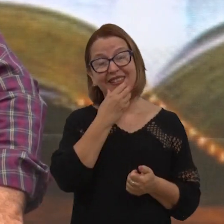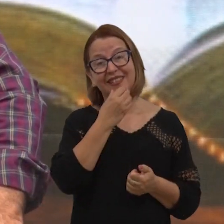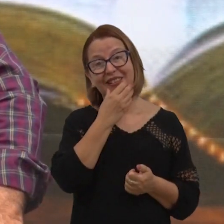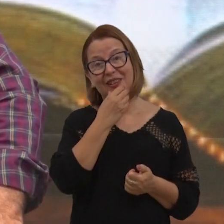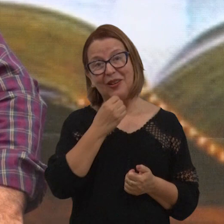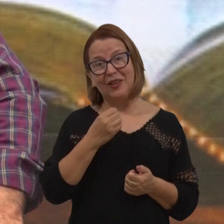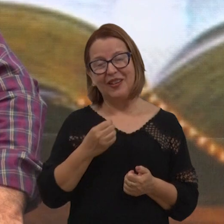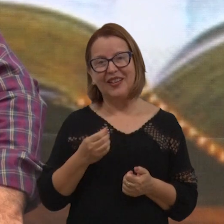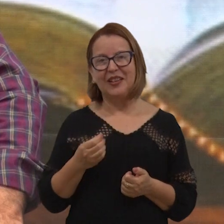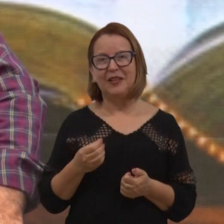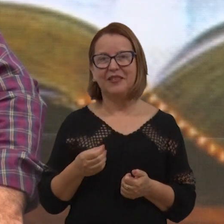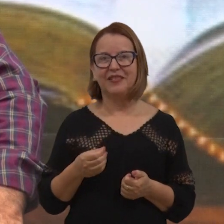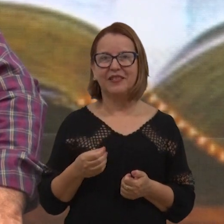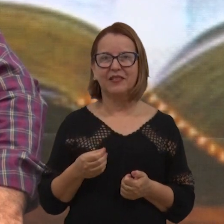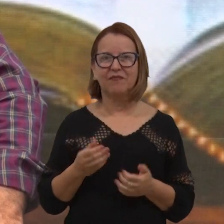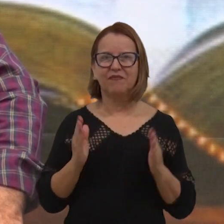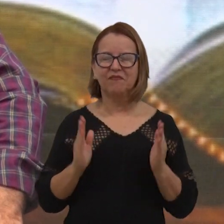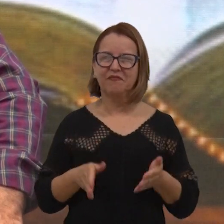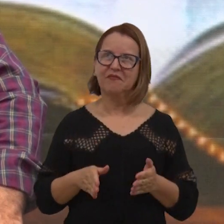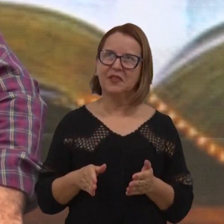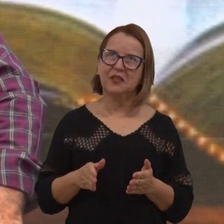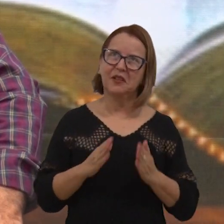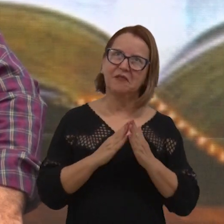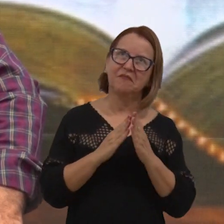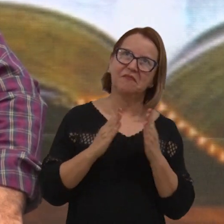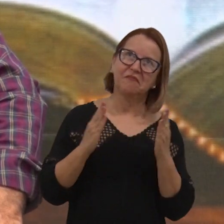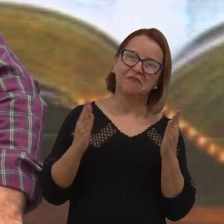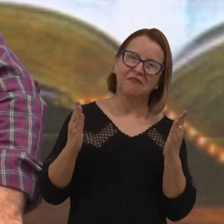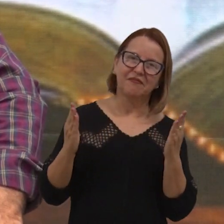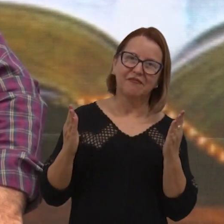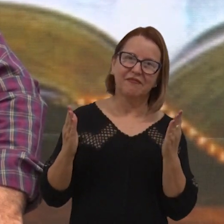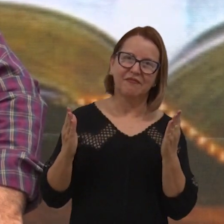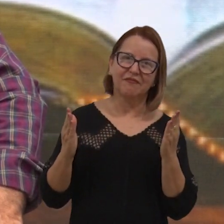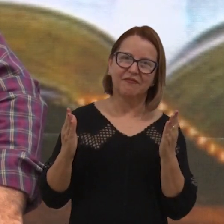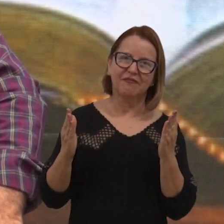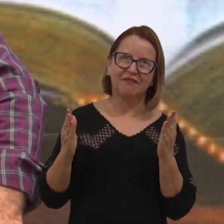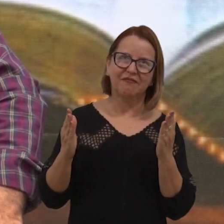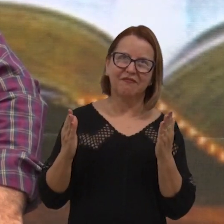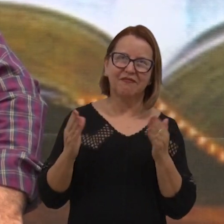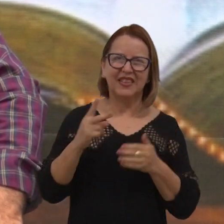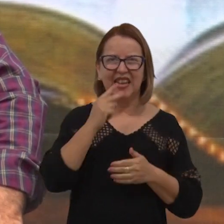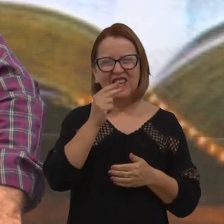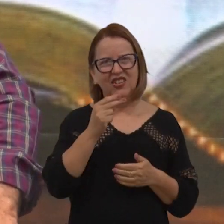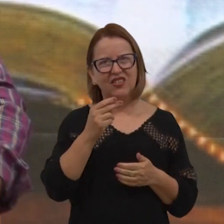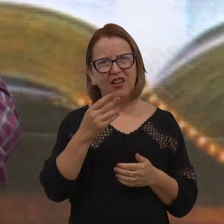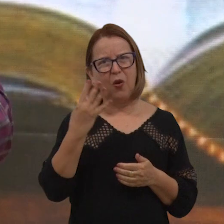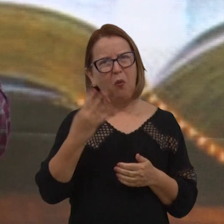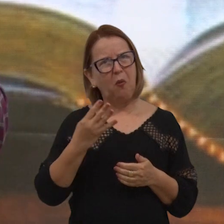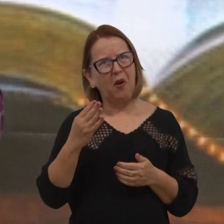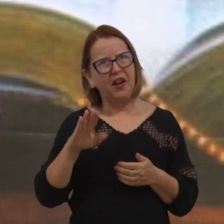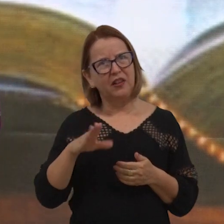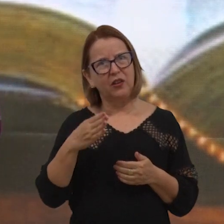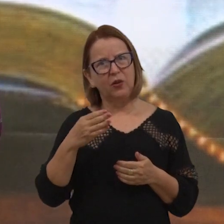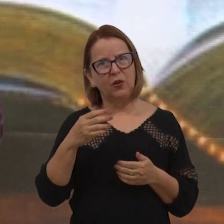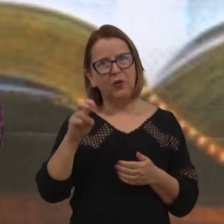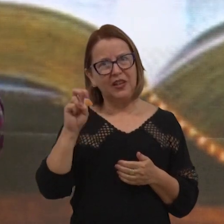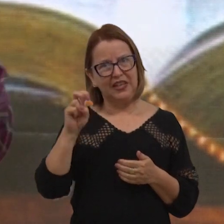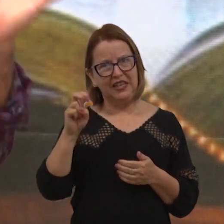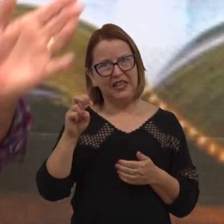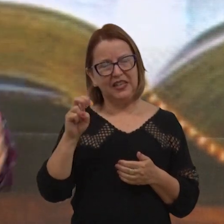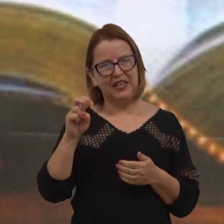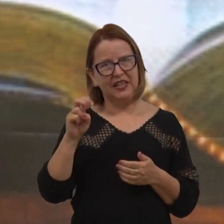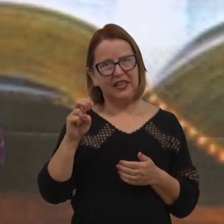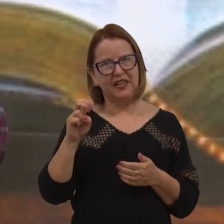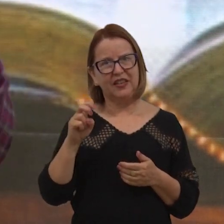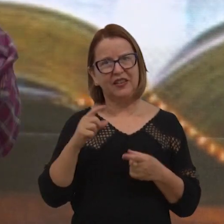marceneiro, ele já durante, acho que a quarta, quinta vez,